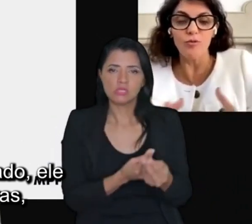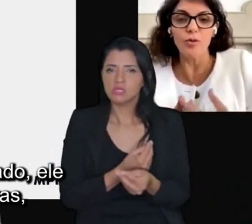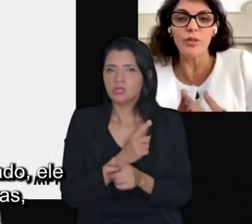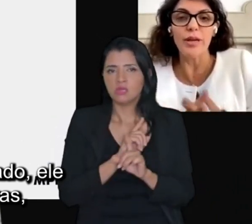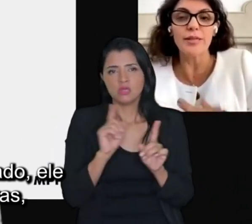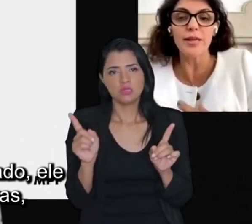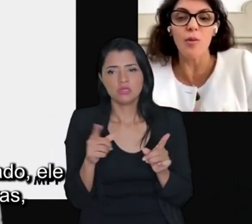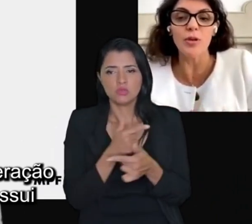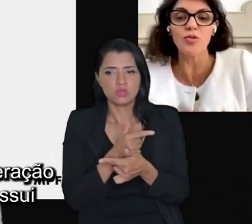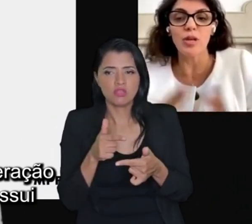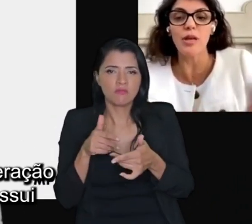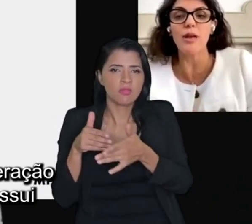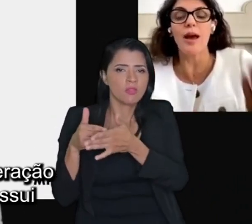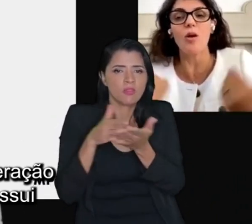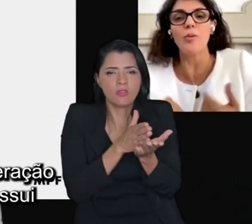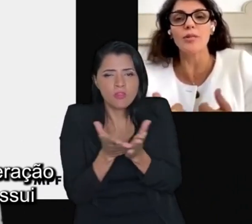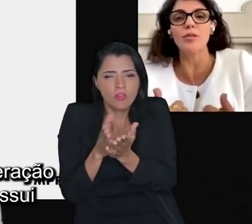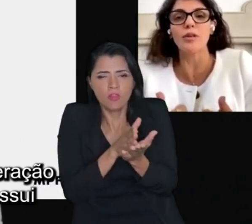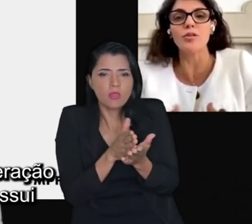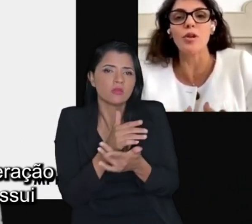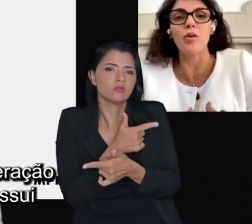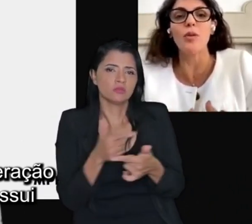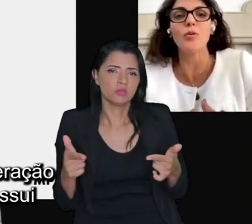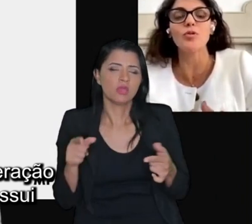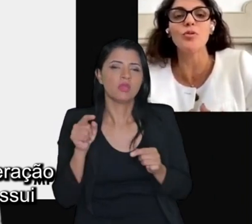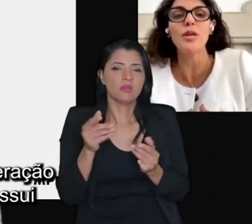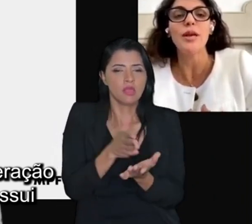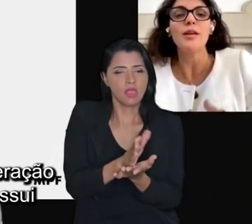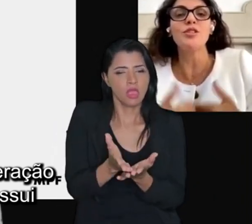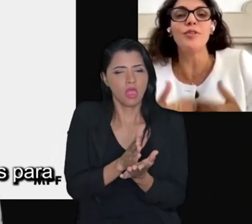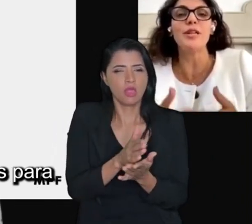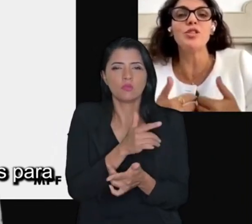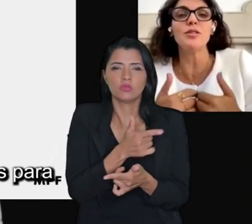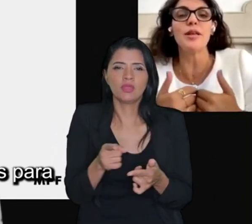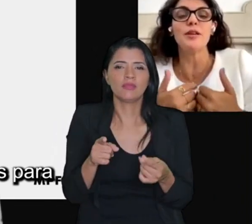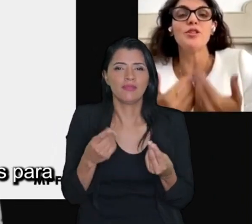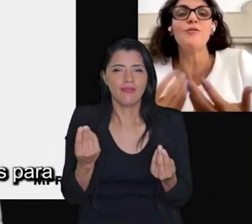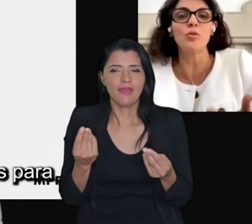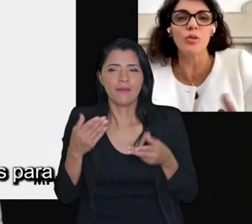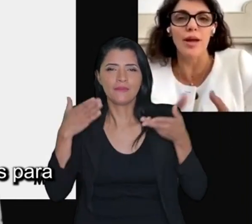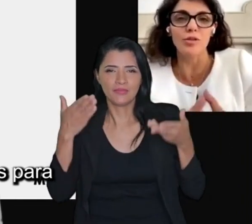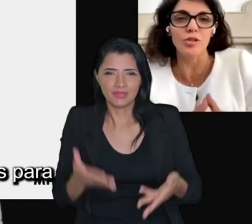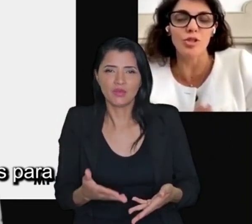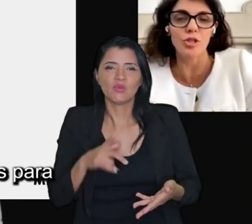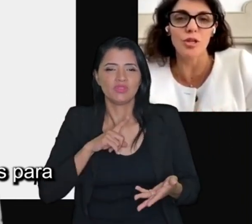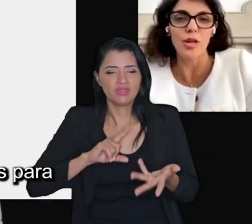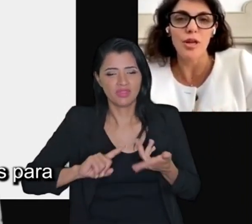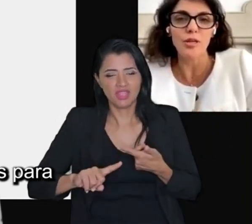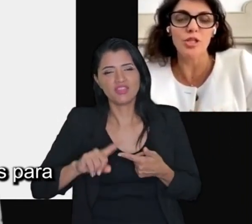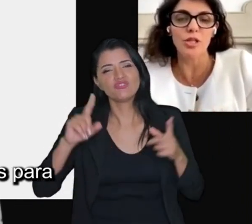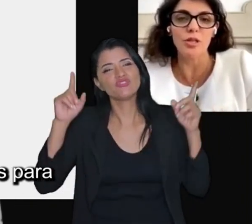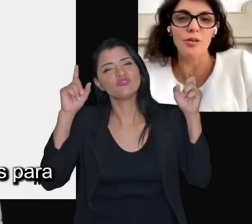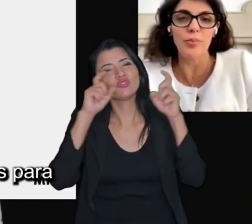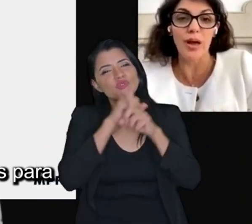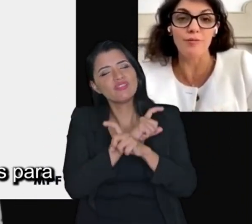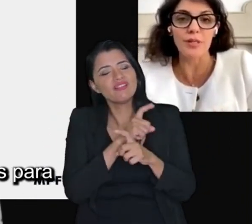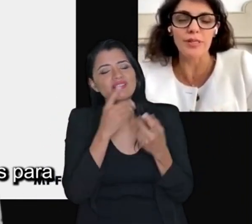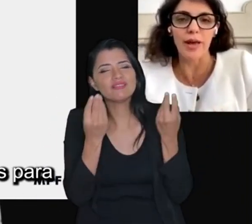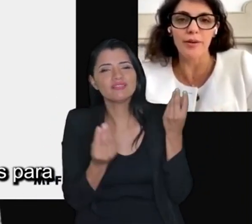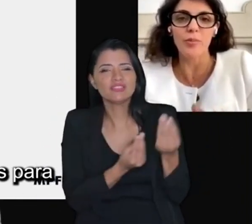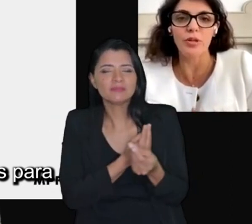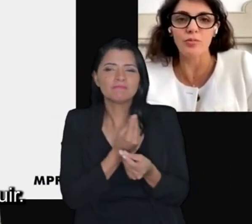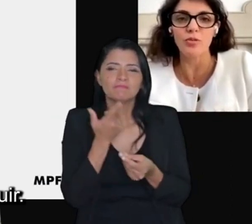não possui fronteiras, ao passo que a cooperação internacional ela possui diferentes dificuldades